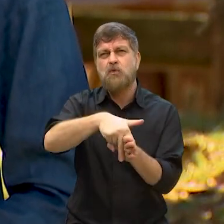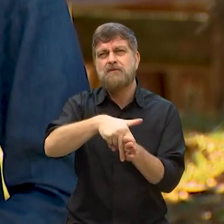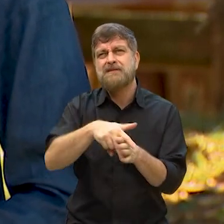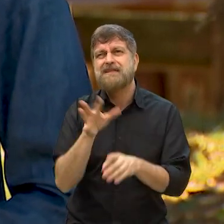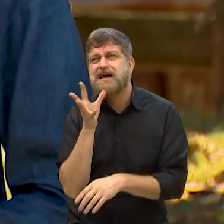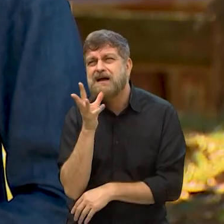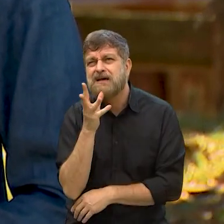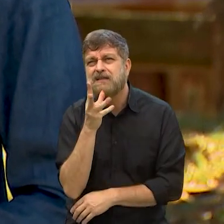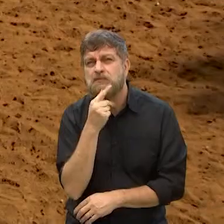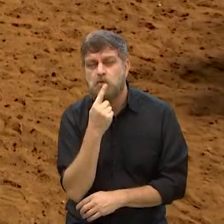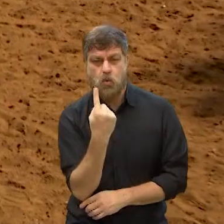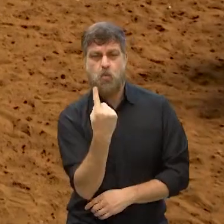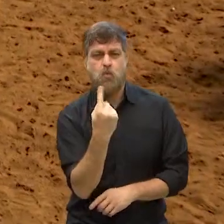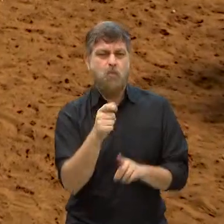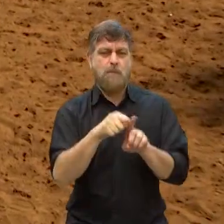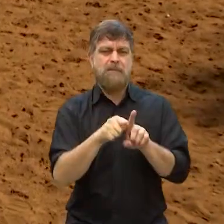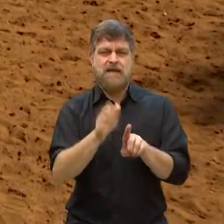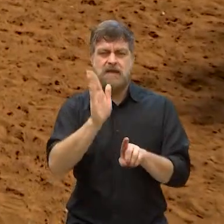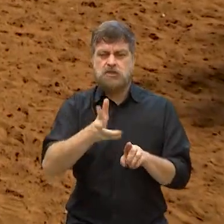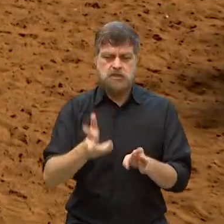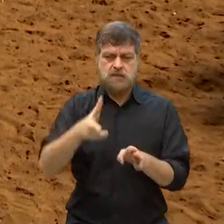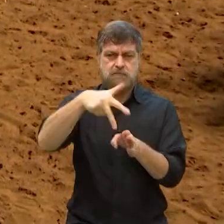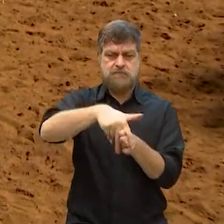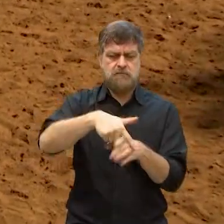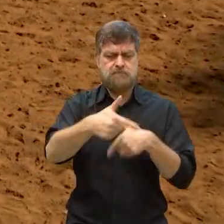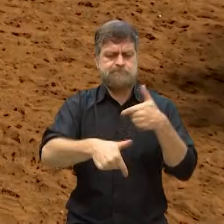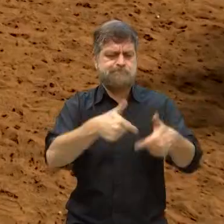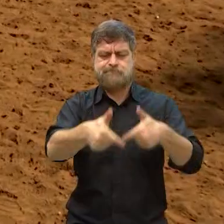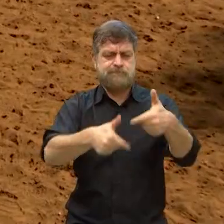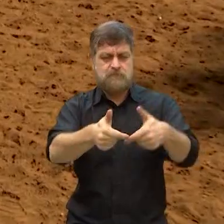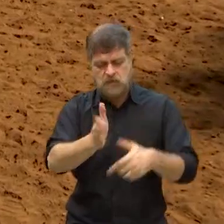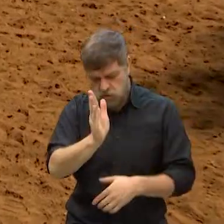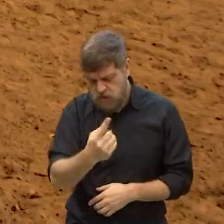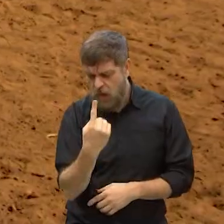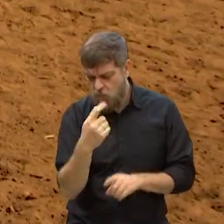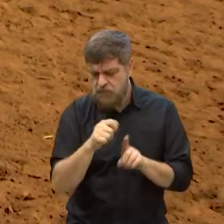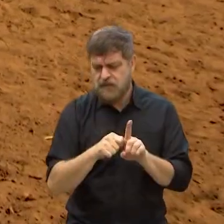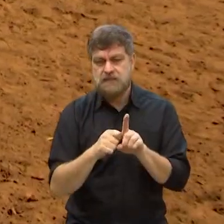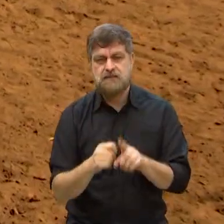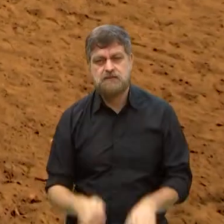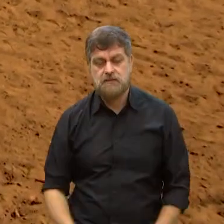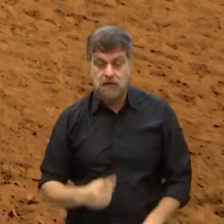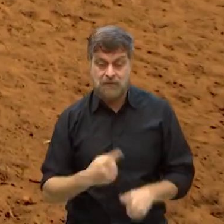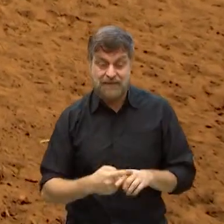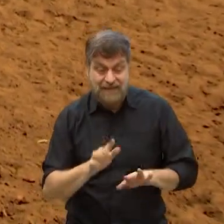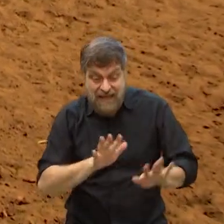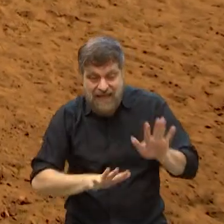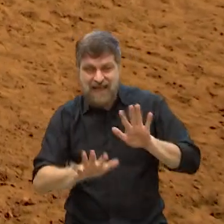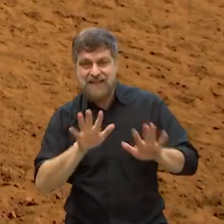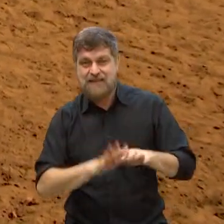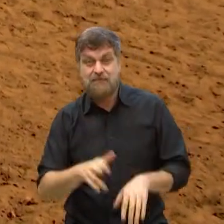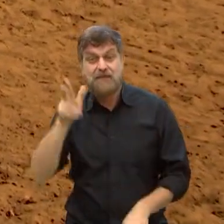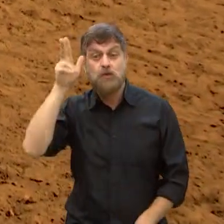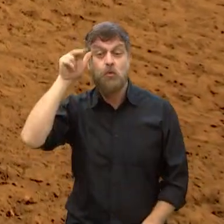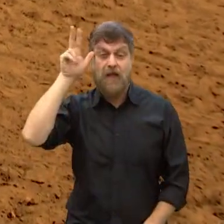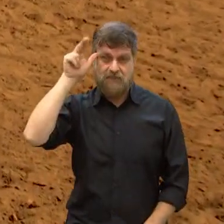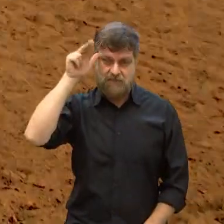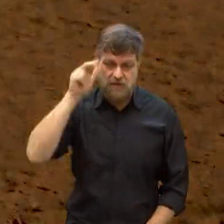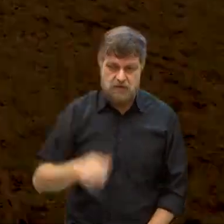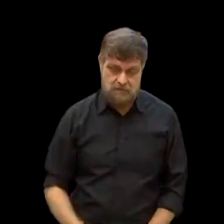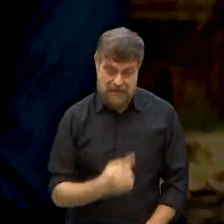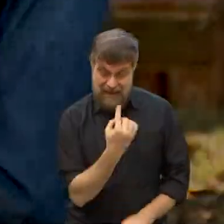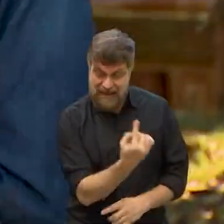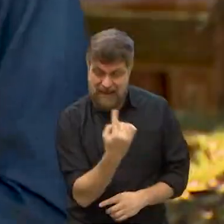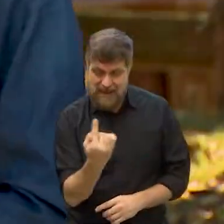Para montar nele quanto tempo? Para montar nele, em 1 mês já estava montando, já estava trabalhando ele, né? Porque tudo